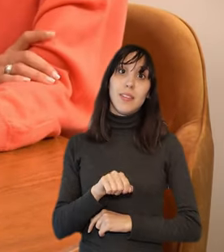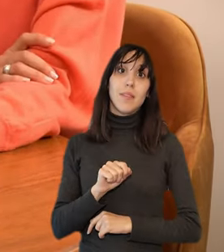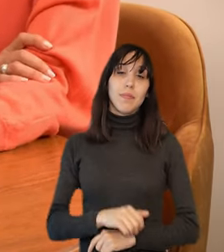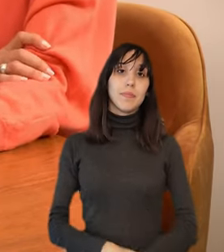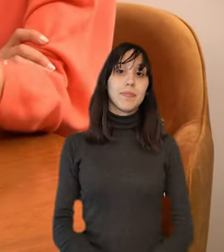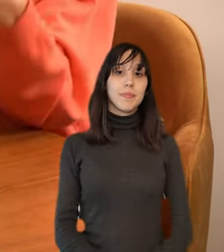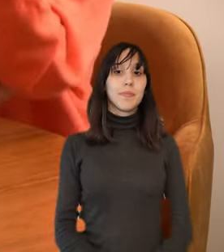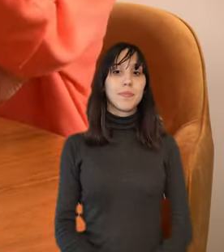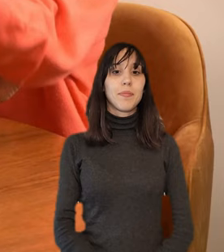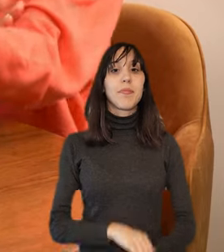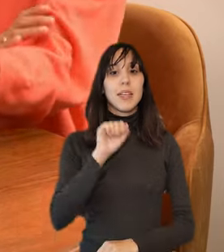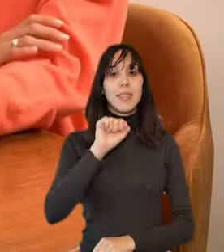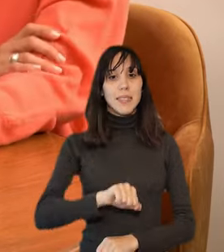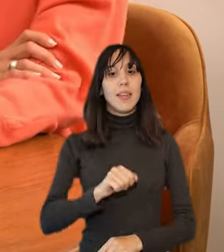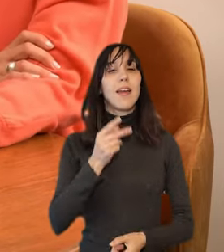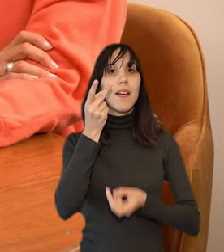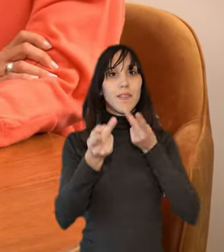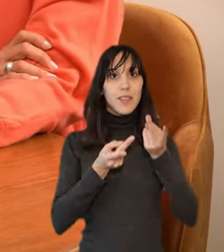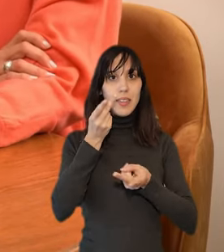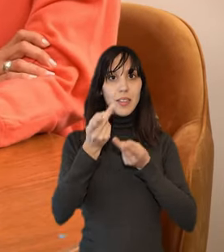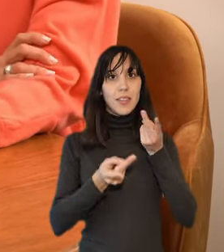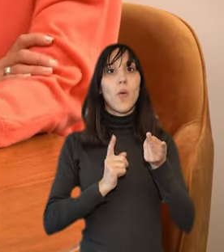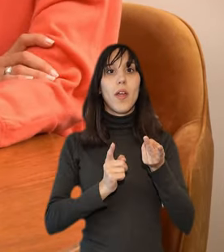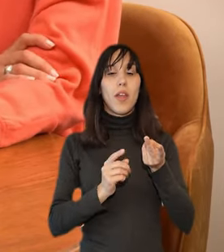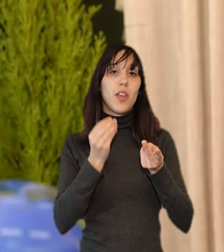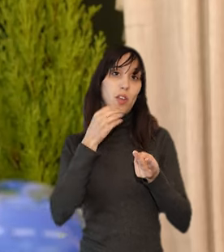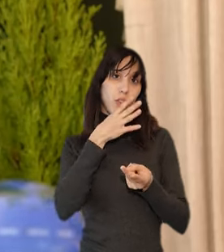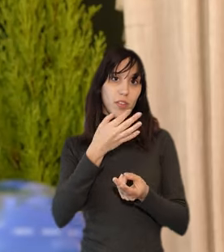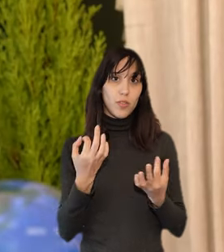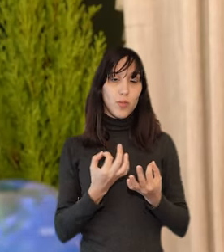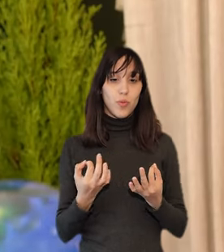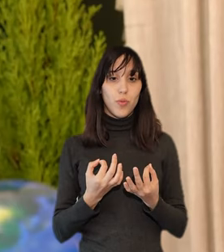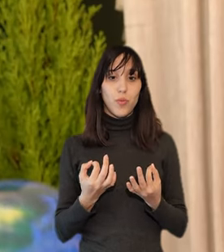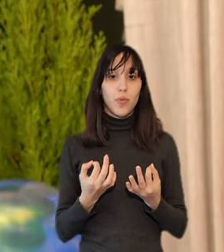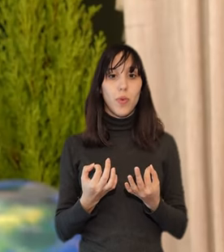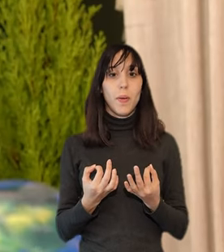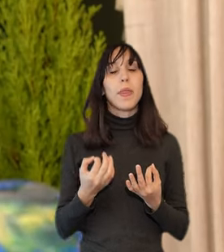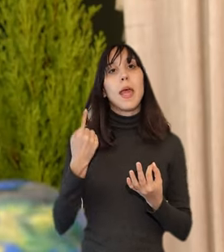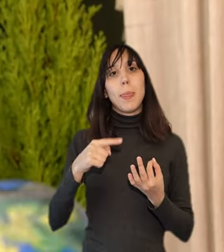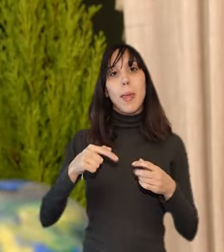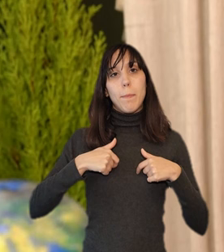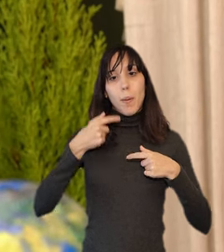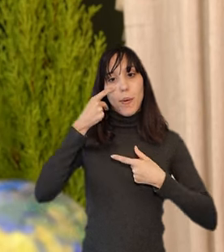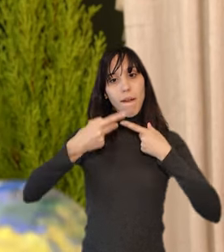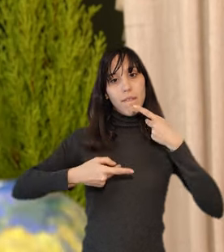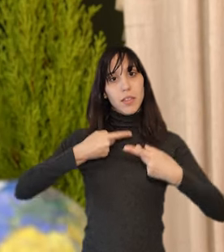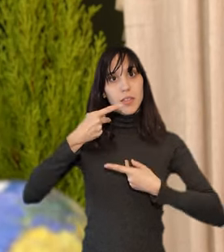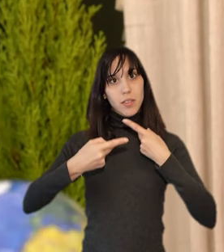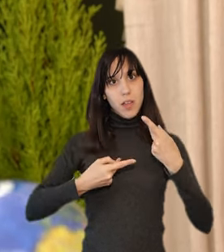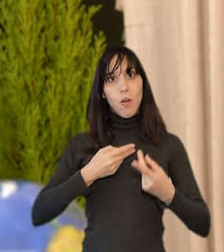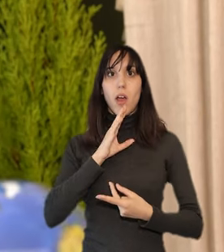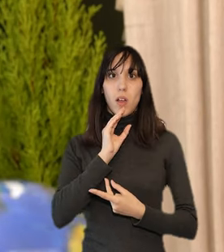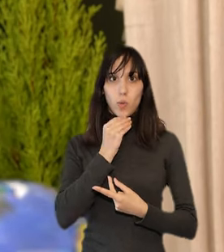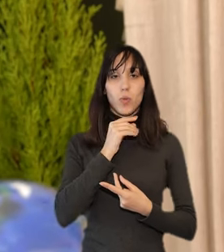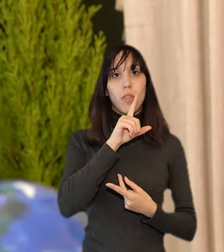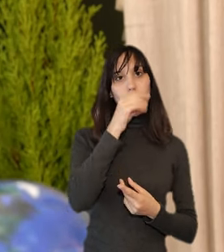contínua o acompanhamento avaliação sim a avaliação é feita como eu dizia não é nesse há uma autoavaliação do aluno e uma avaliação do